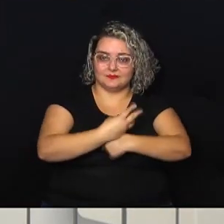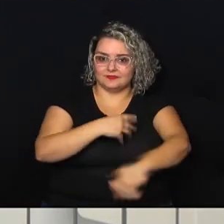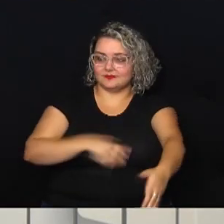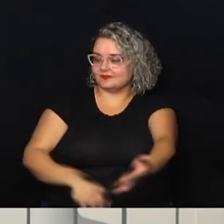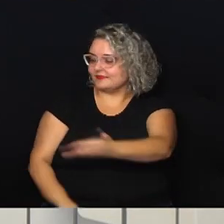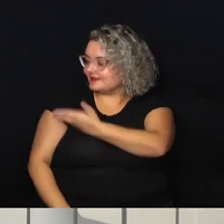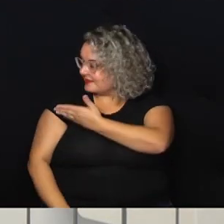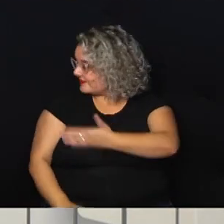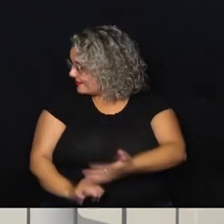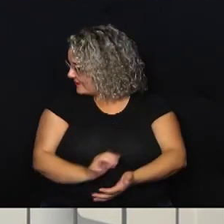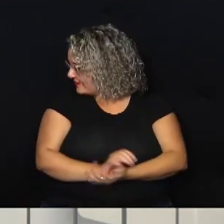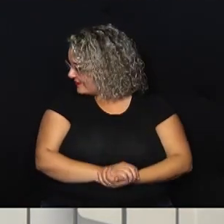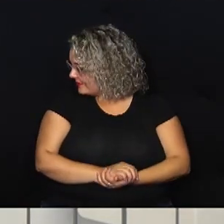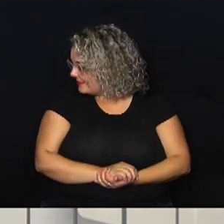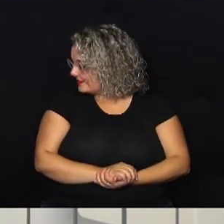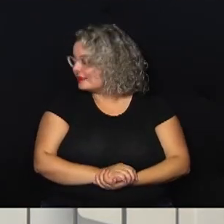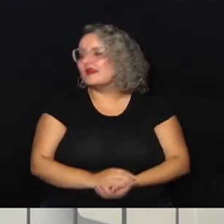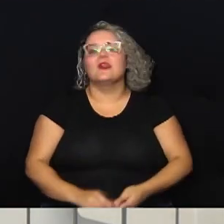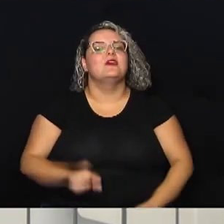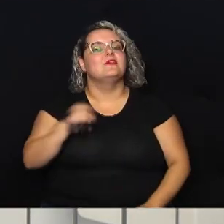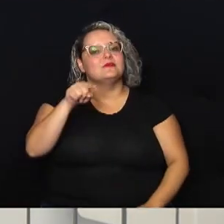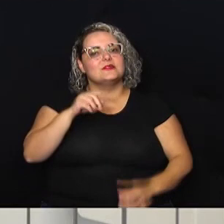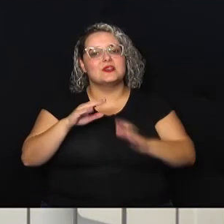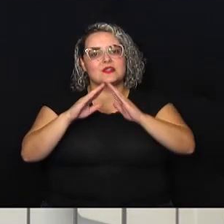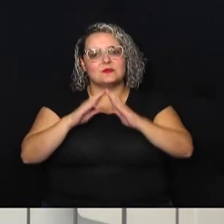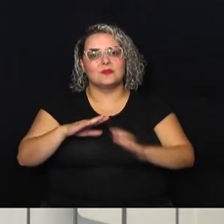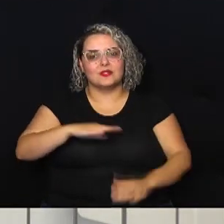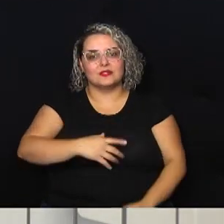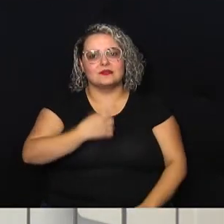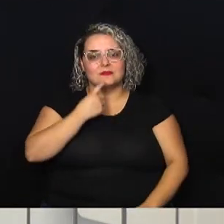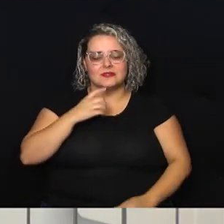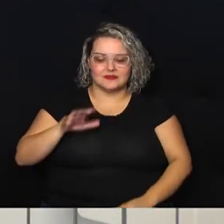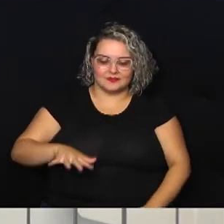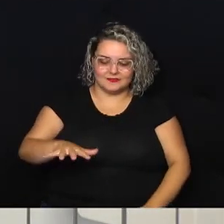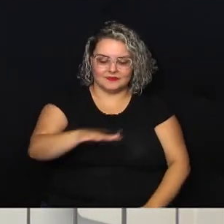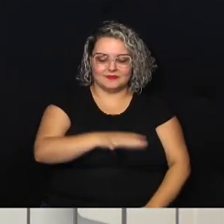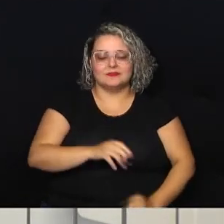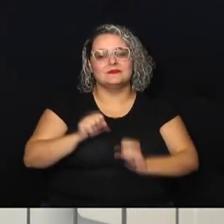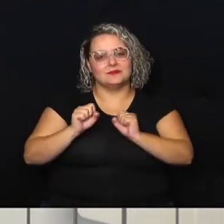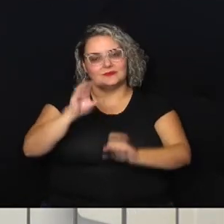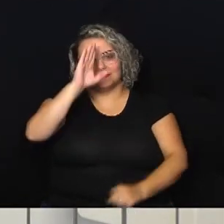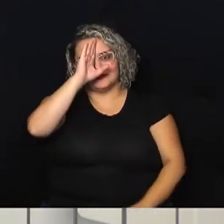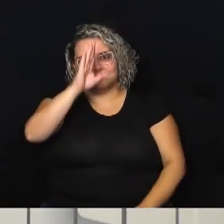19 o nosso DDD. Para você que é de Campinas e região, pode ir direto no número